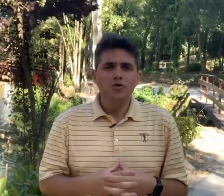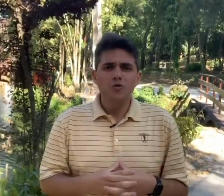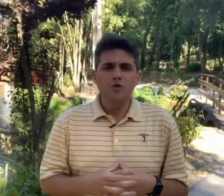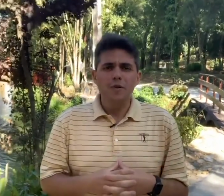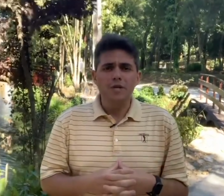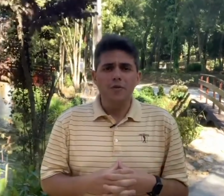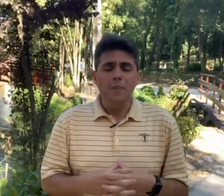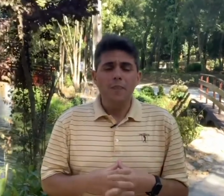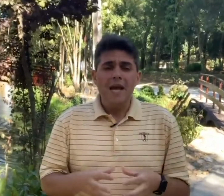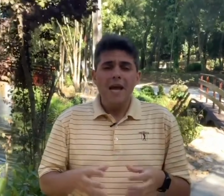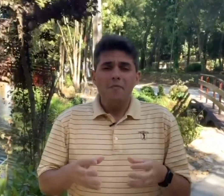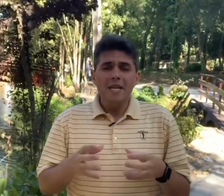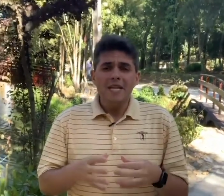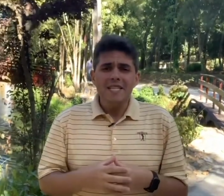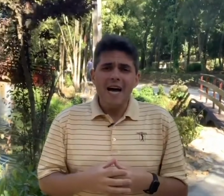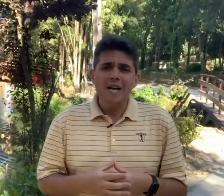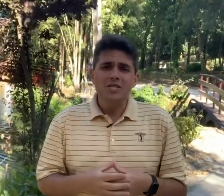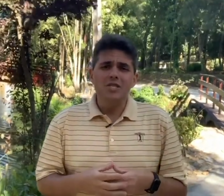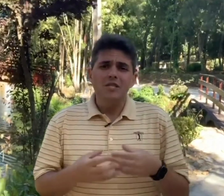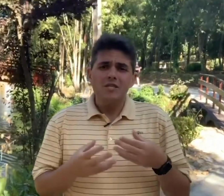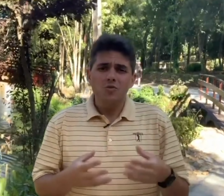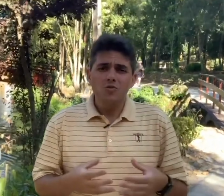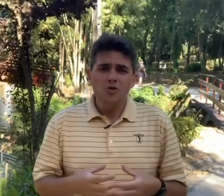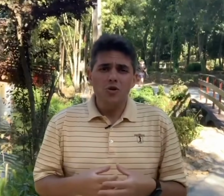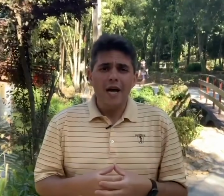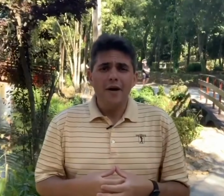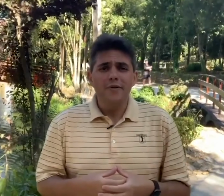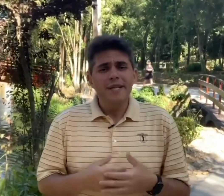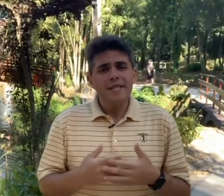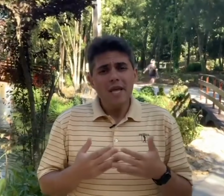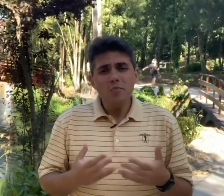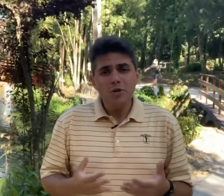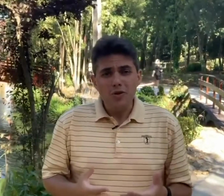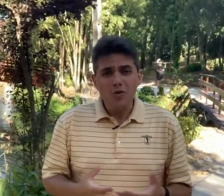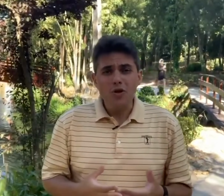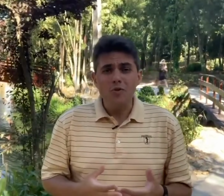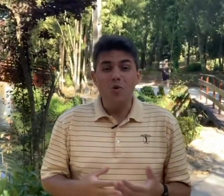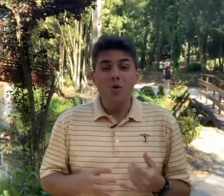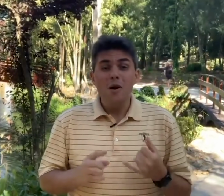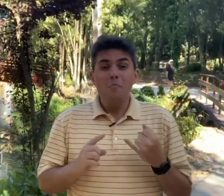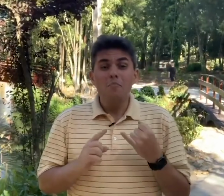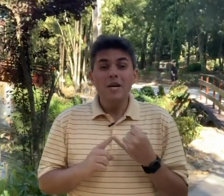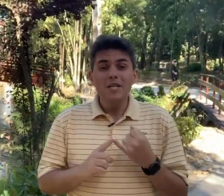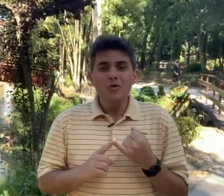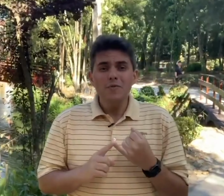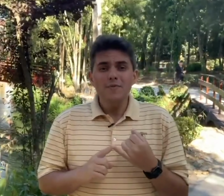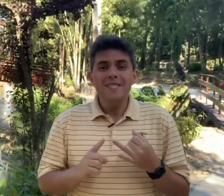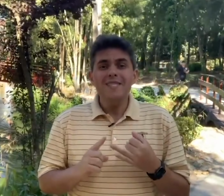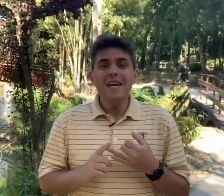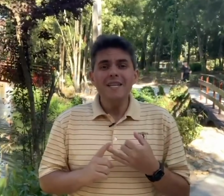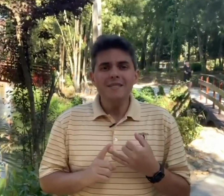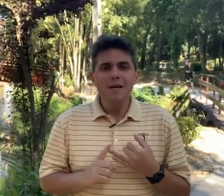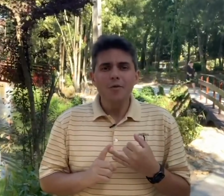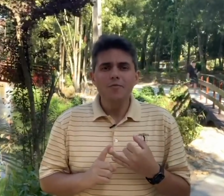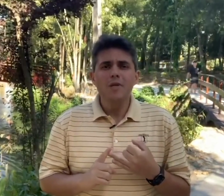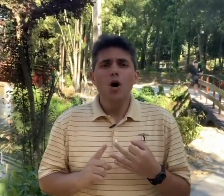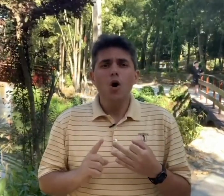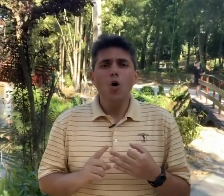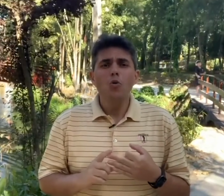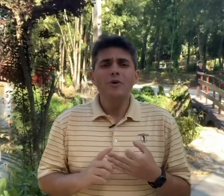do fruto do Espírito. Benignidade, segundo o dicionário, tem por antônimo pânico,